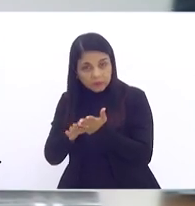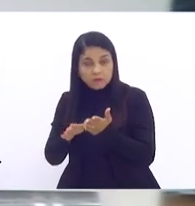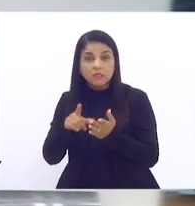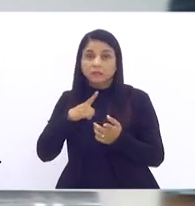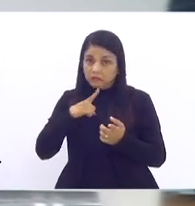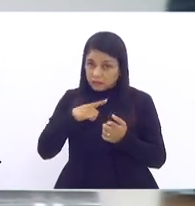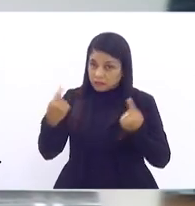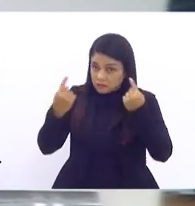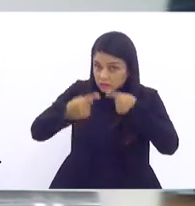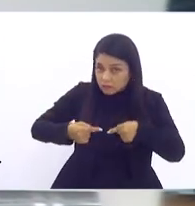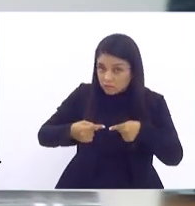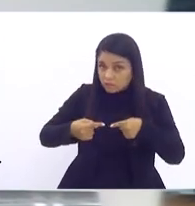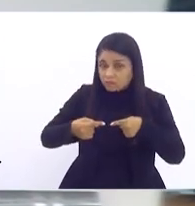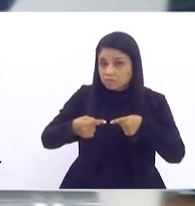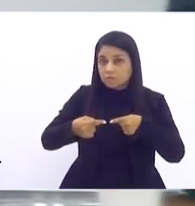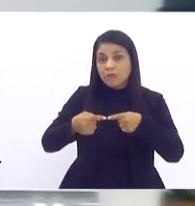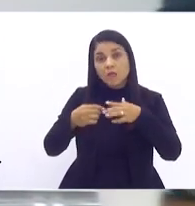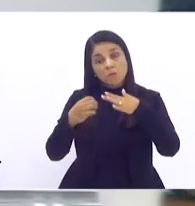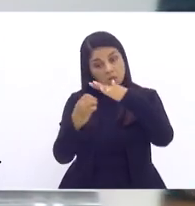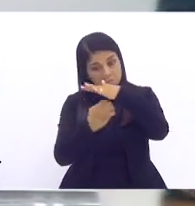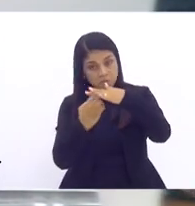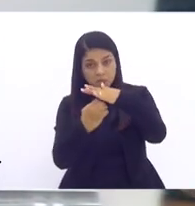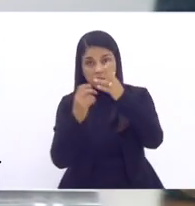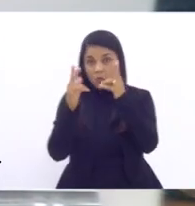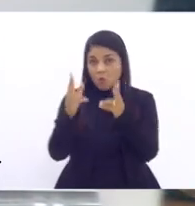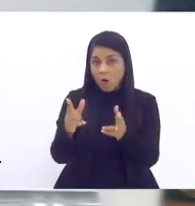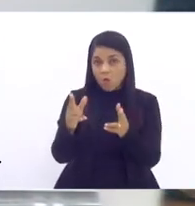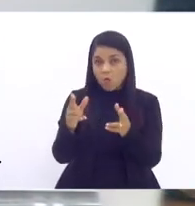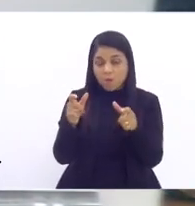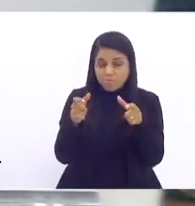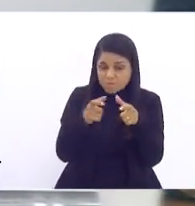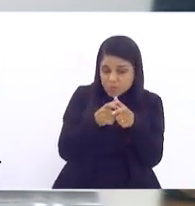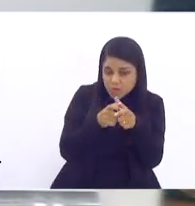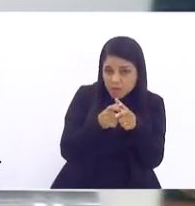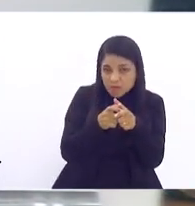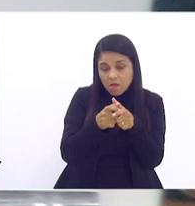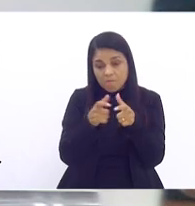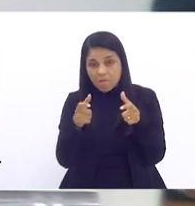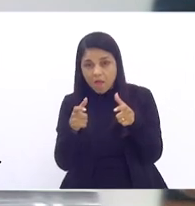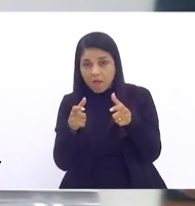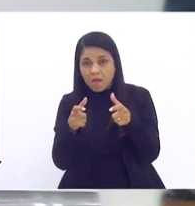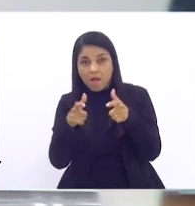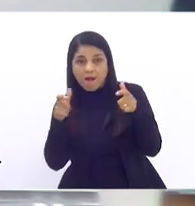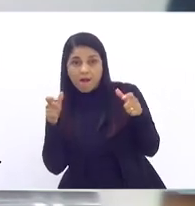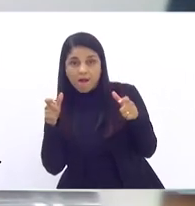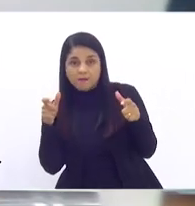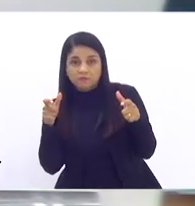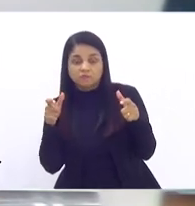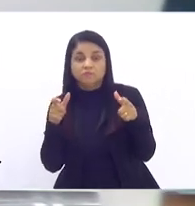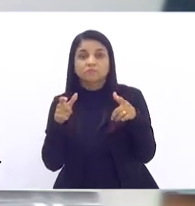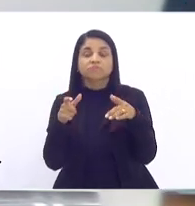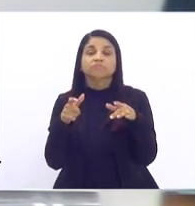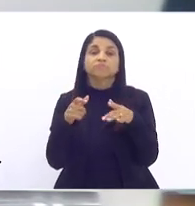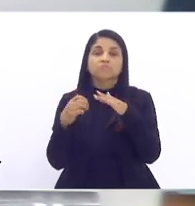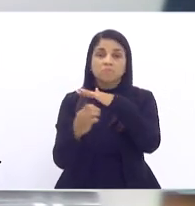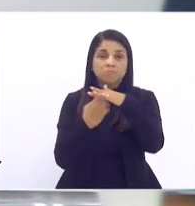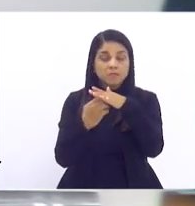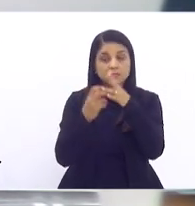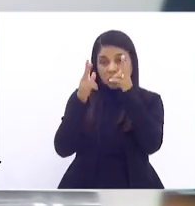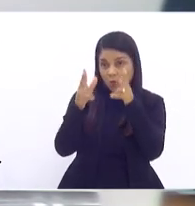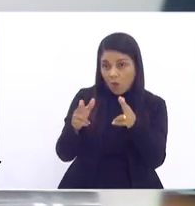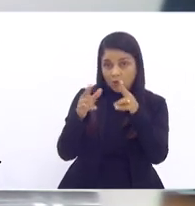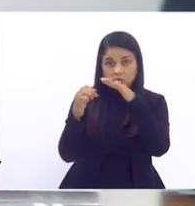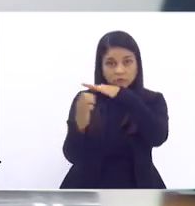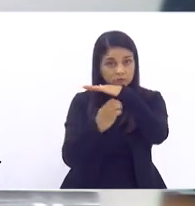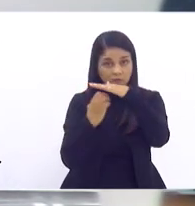Tem Desafios que é uma empresa é uma empresa é assim uma pequena empresa uma grande empresa uma média empresa ela vive isso